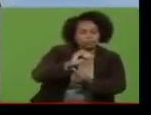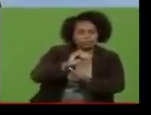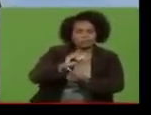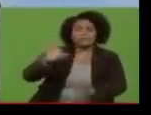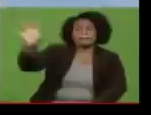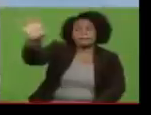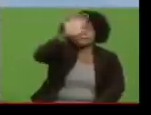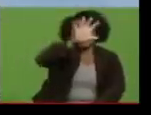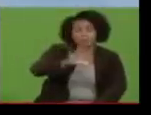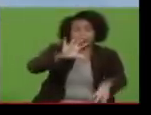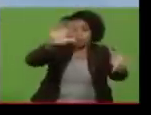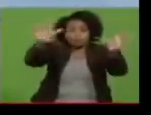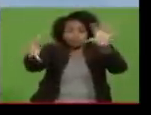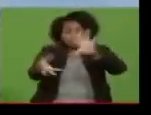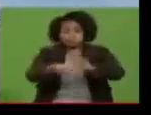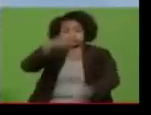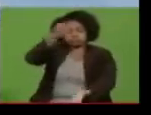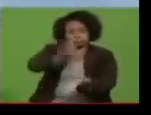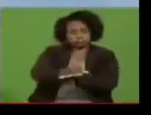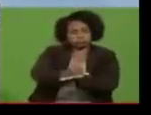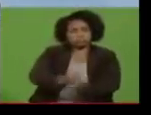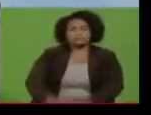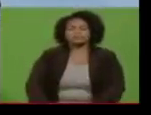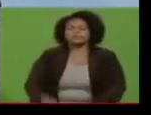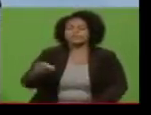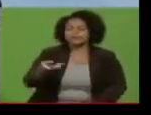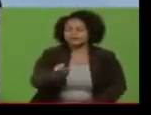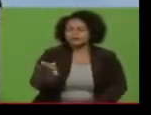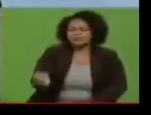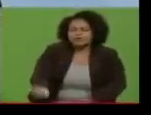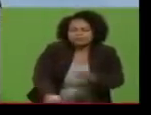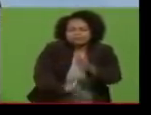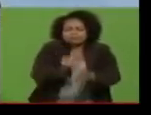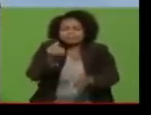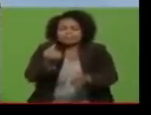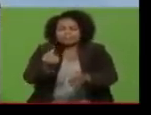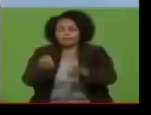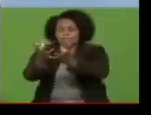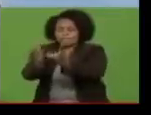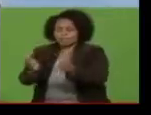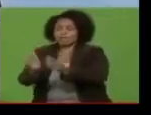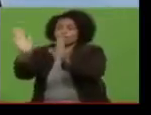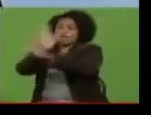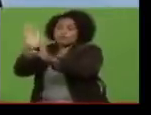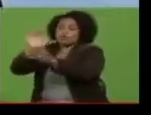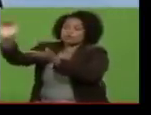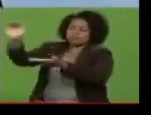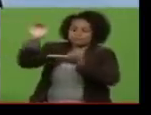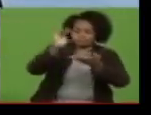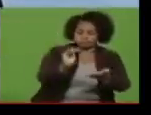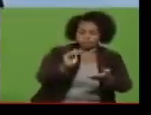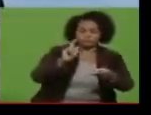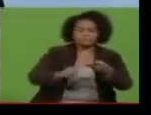mundo, que perturbam o funcionamento das importações e exportações,